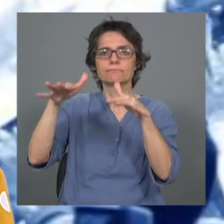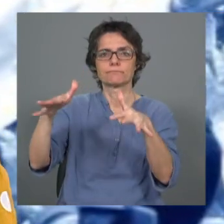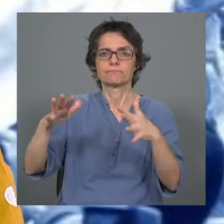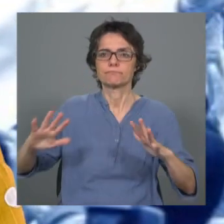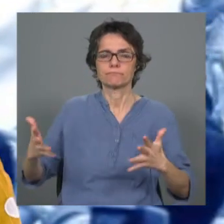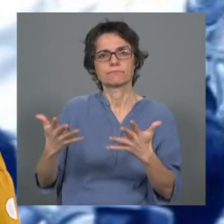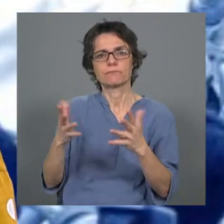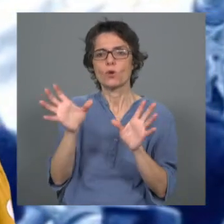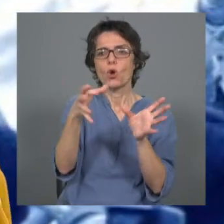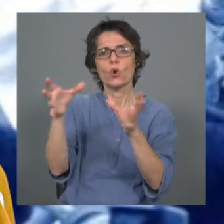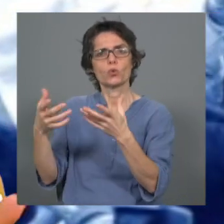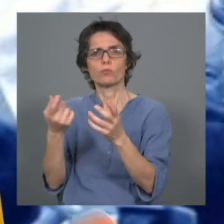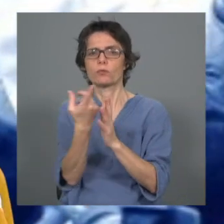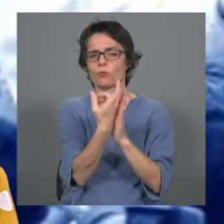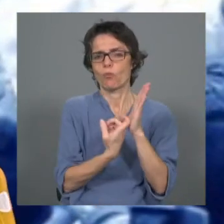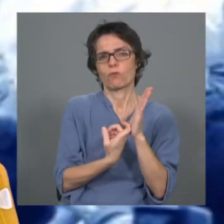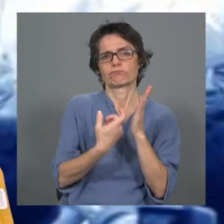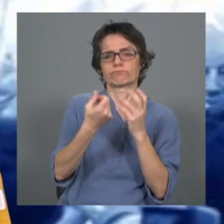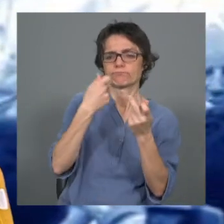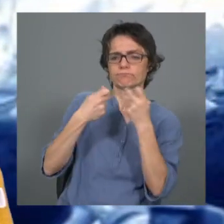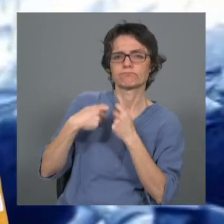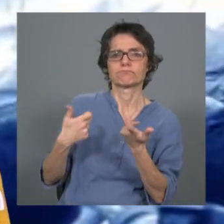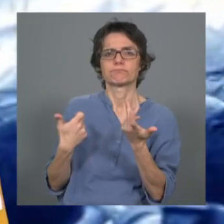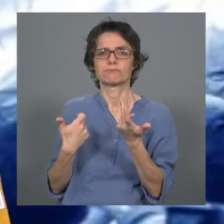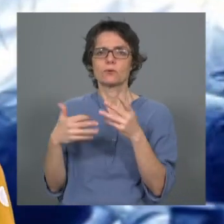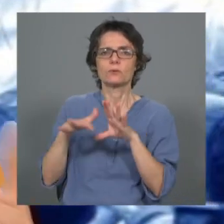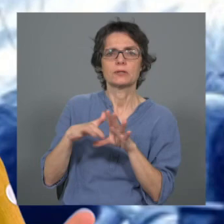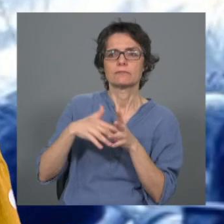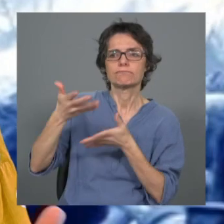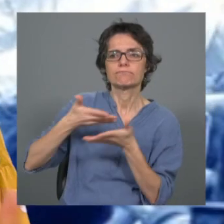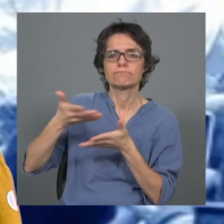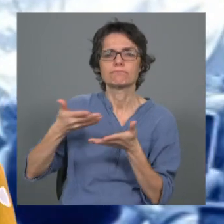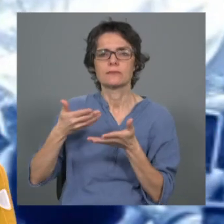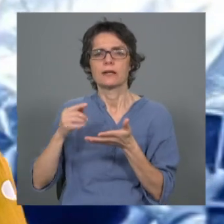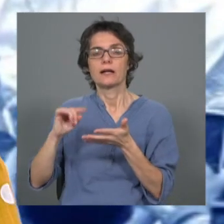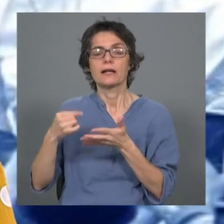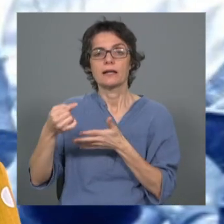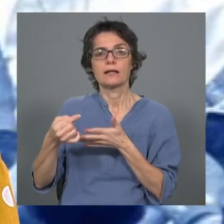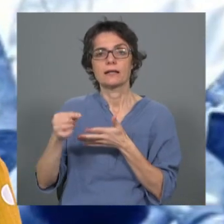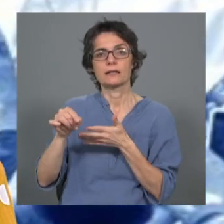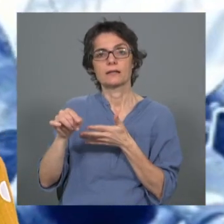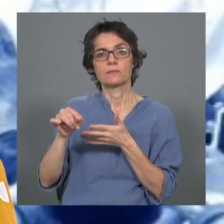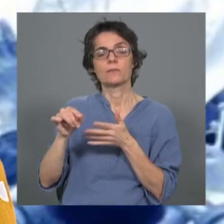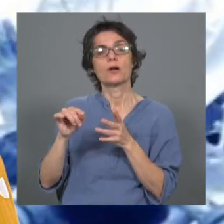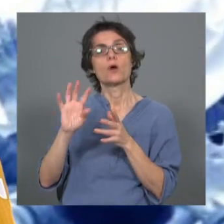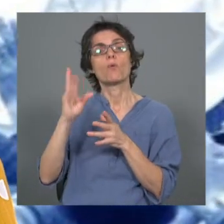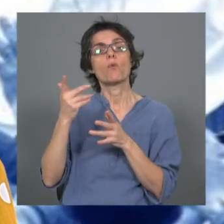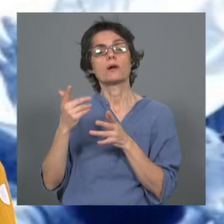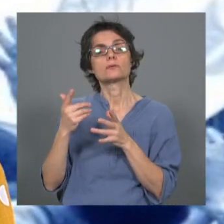os guiões, a responder às perguntas e participarem, e o mesmo depois aconteceu com a Constituição